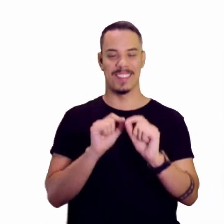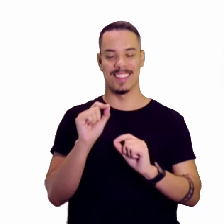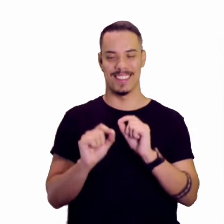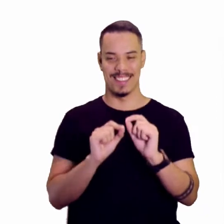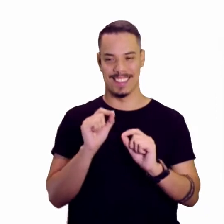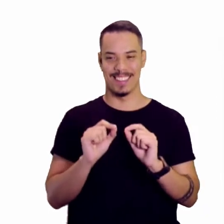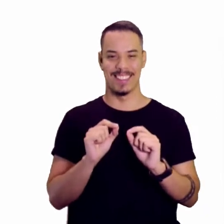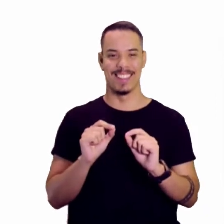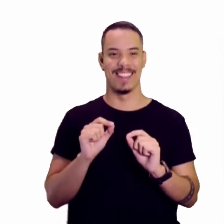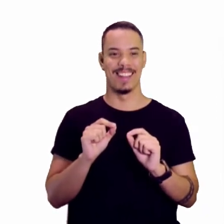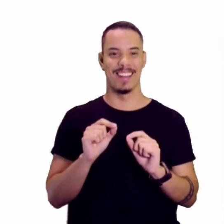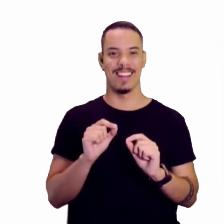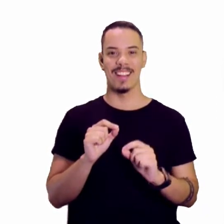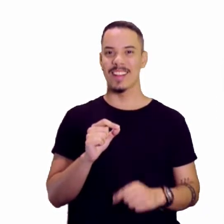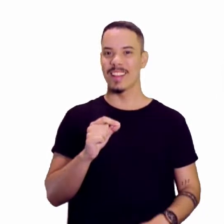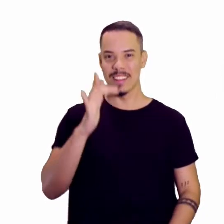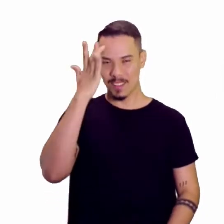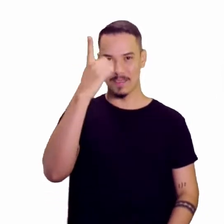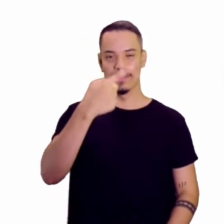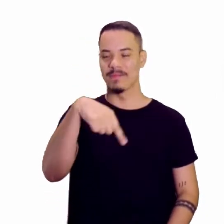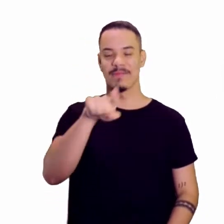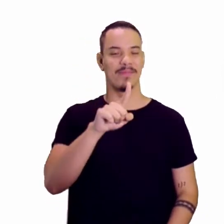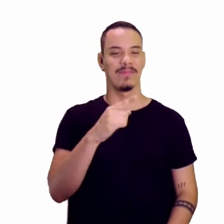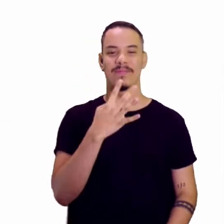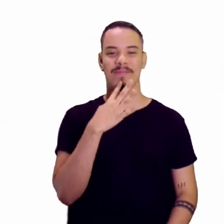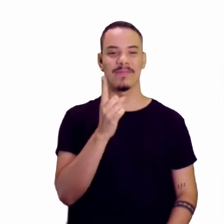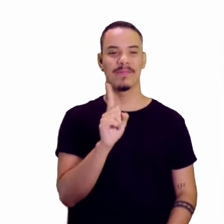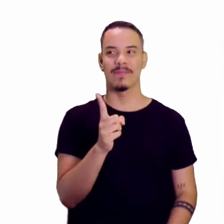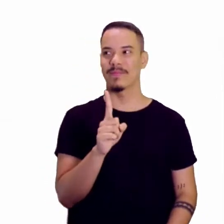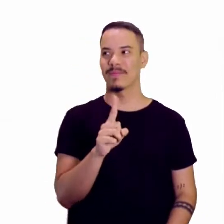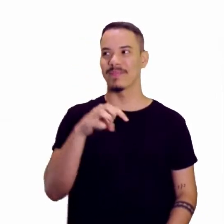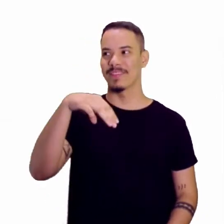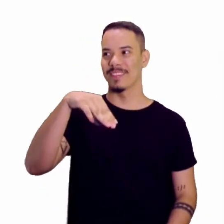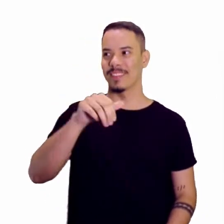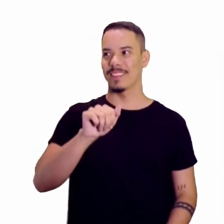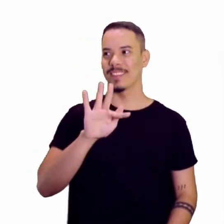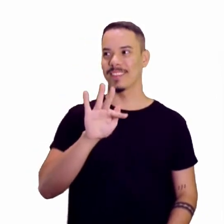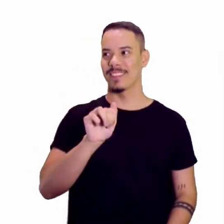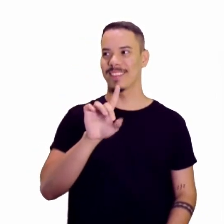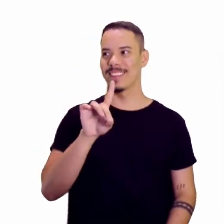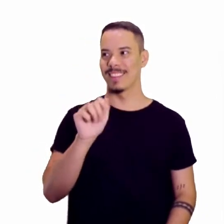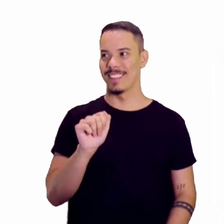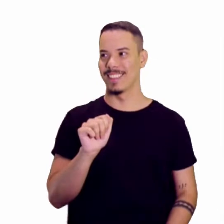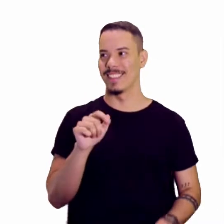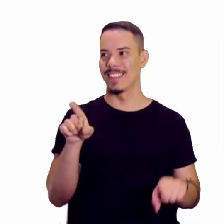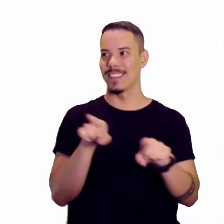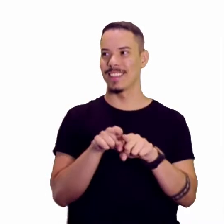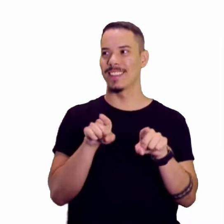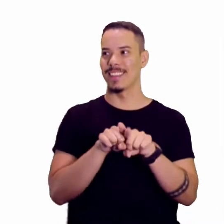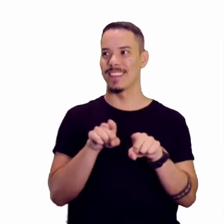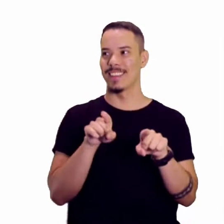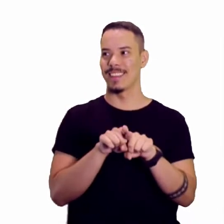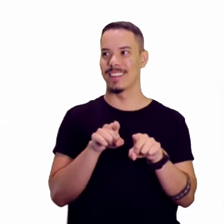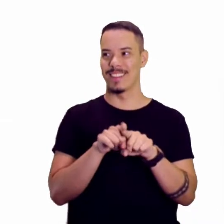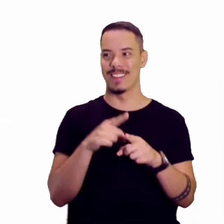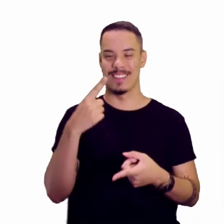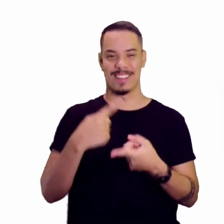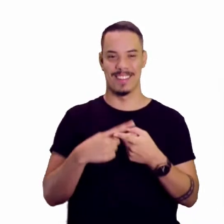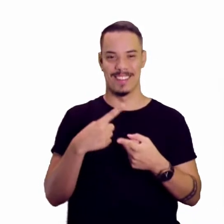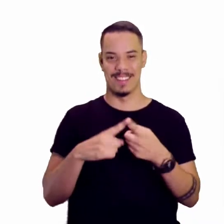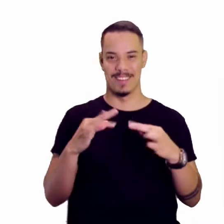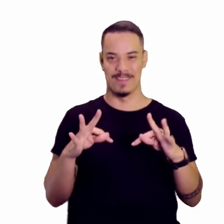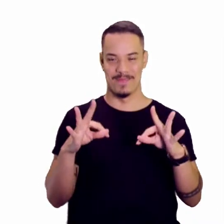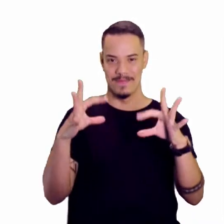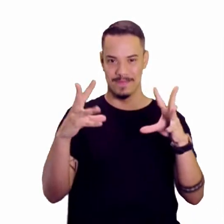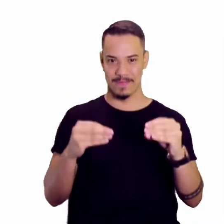esses meninos nem conhecem mais isso, que quase não usa a Mafalda nem o Garfield, né? É um gatinho meio irônico, né? Ele é muito. E aí